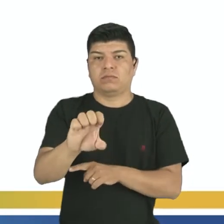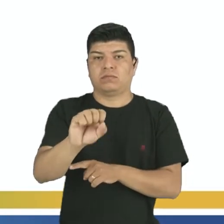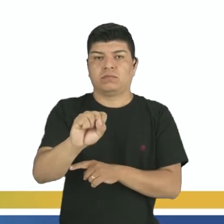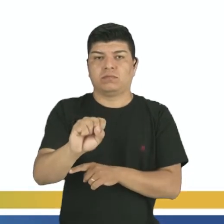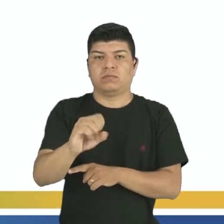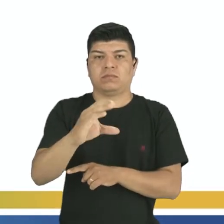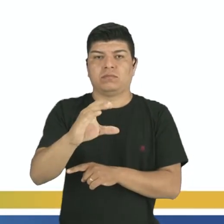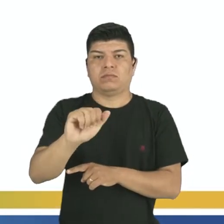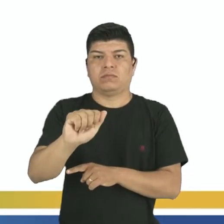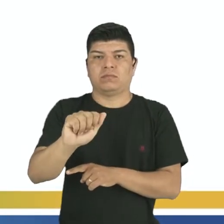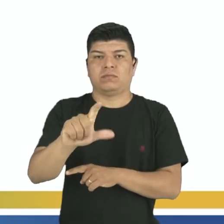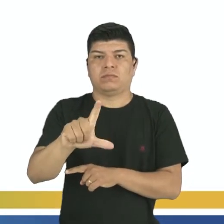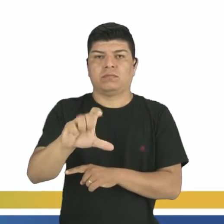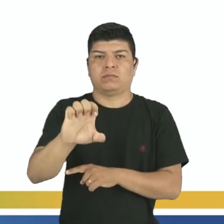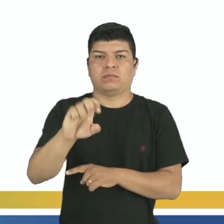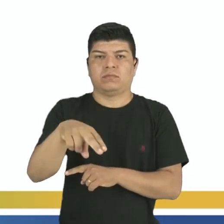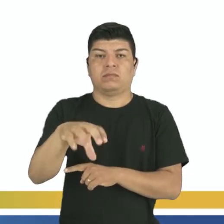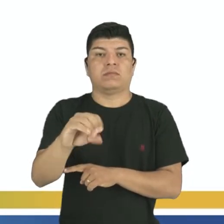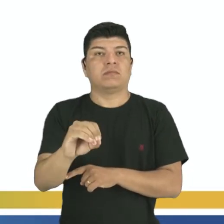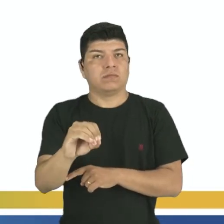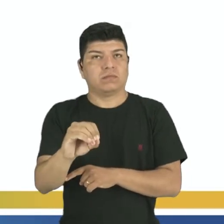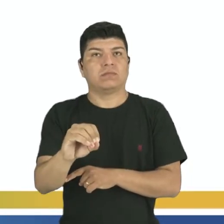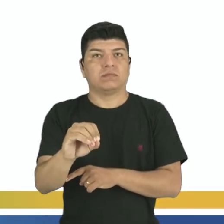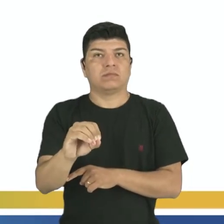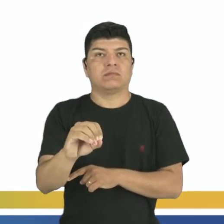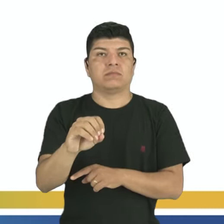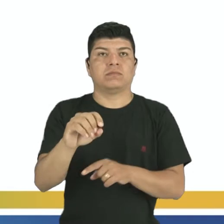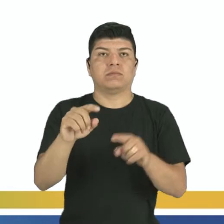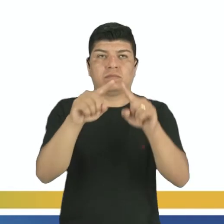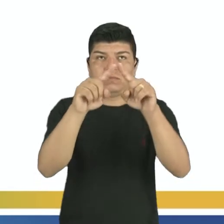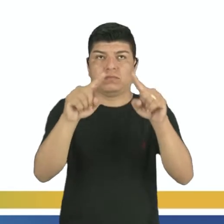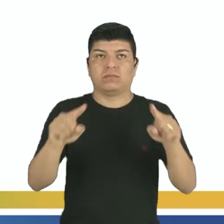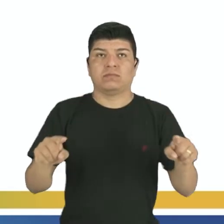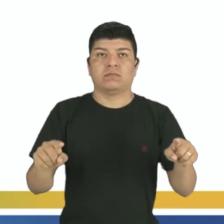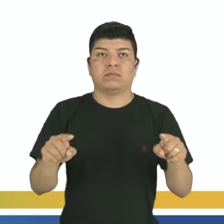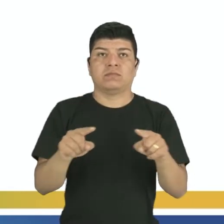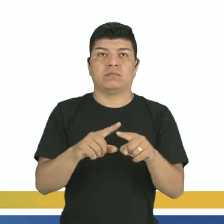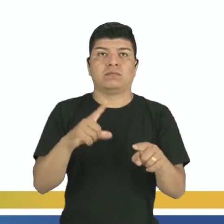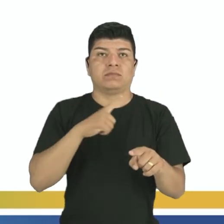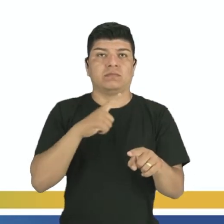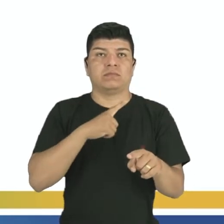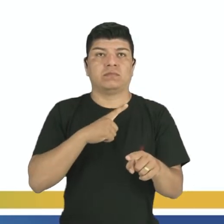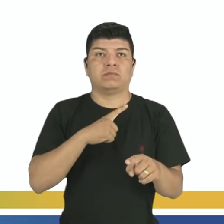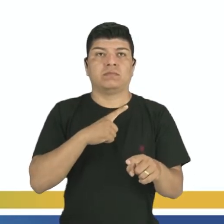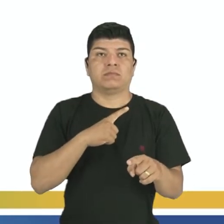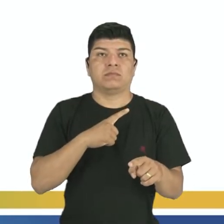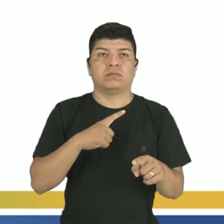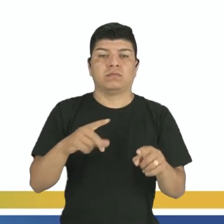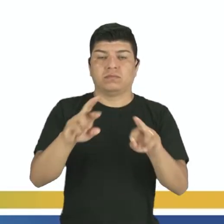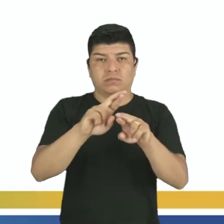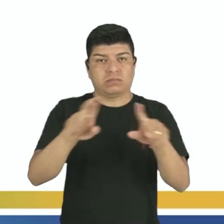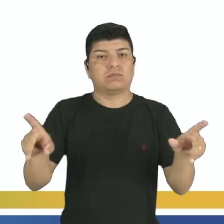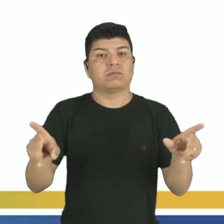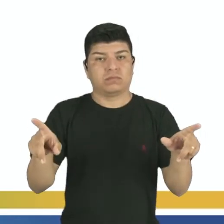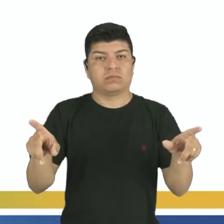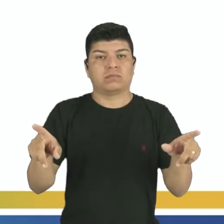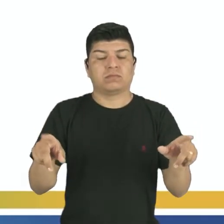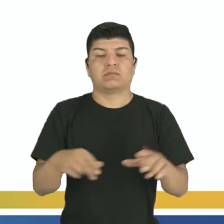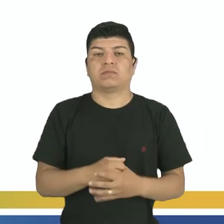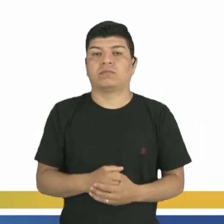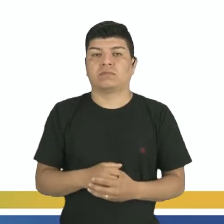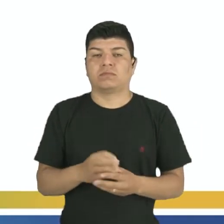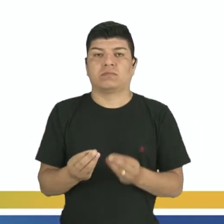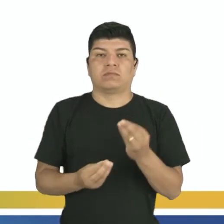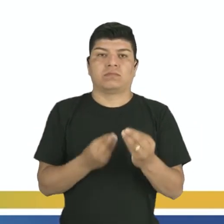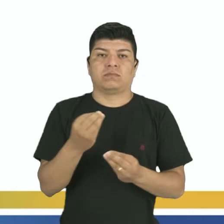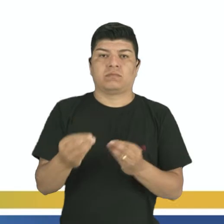medidas diferentes. Ou seja, a gente vai definir como triângulo escaleno, a classificação aqui é em relação aos lados, tá, gente? Como um triângulo